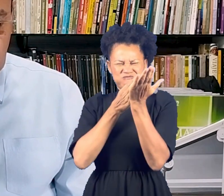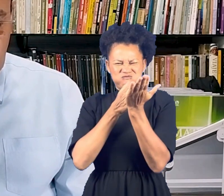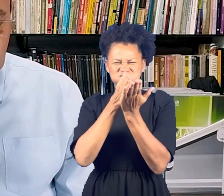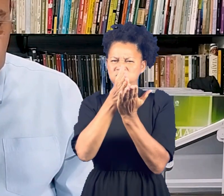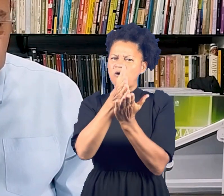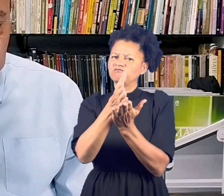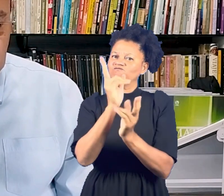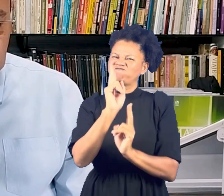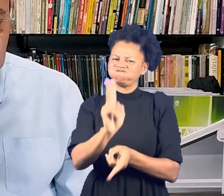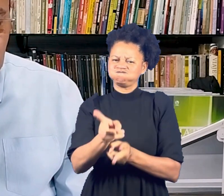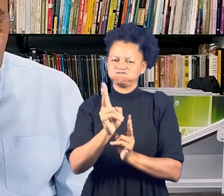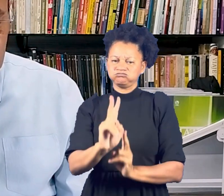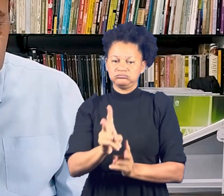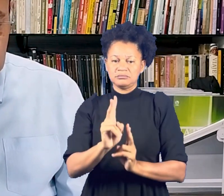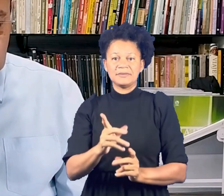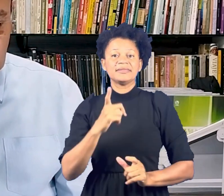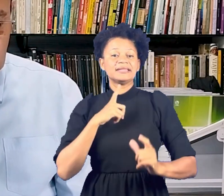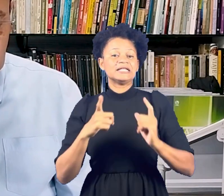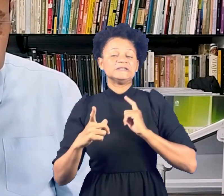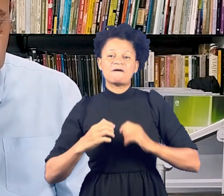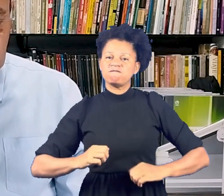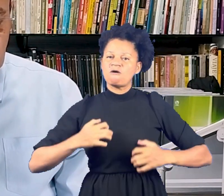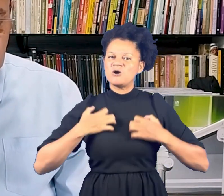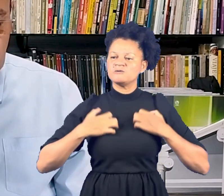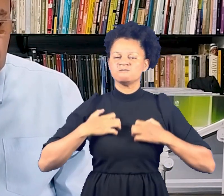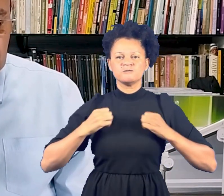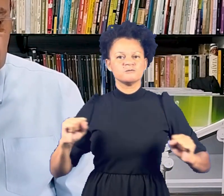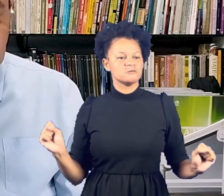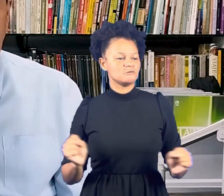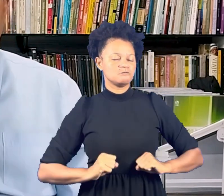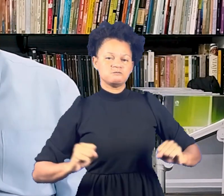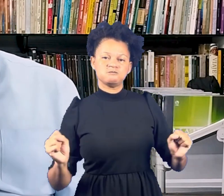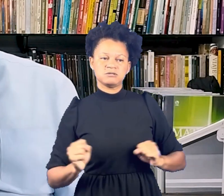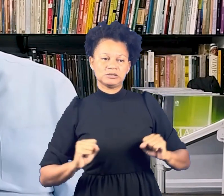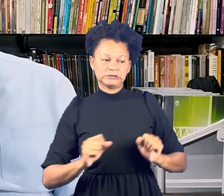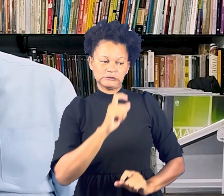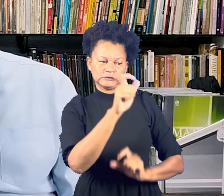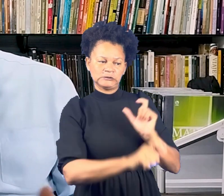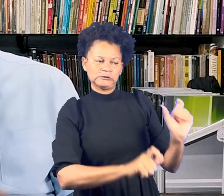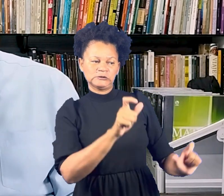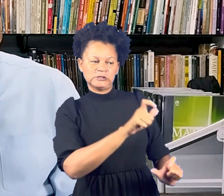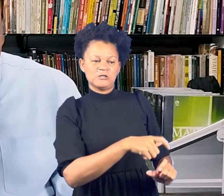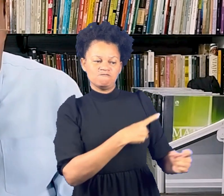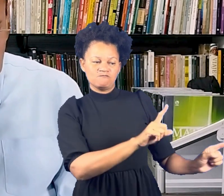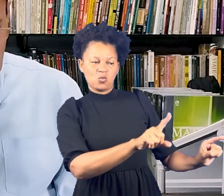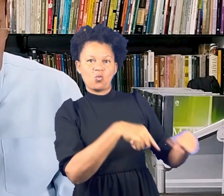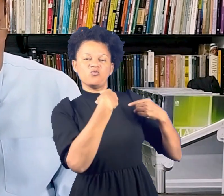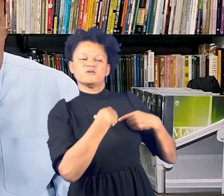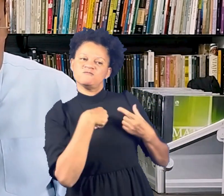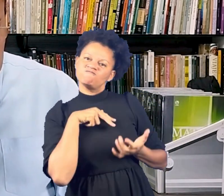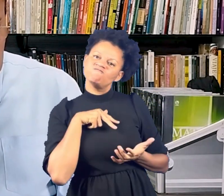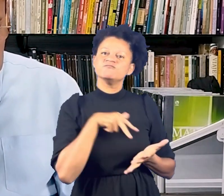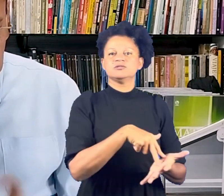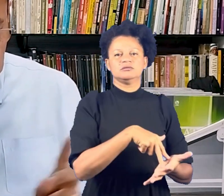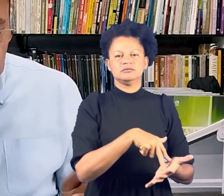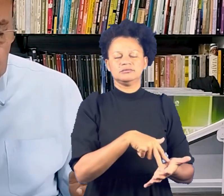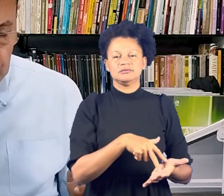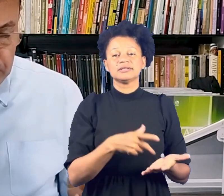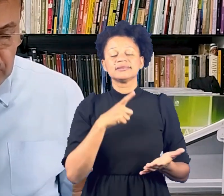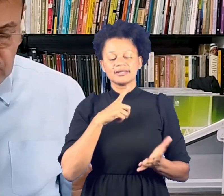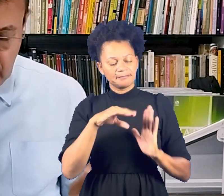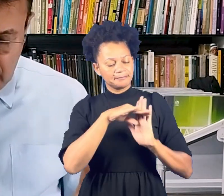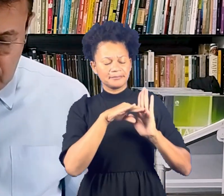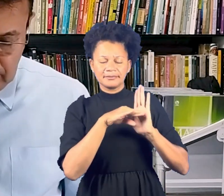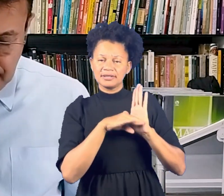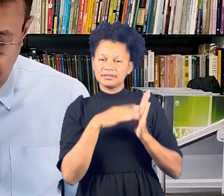seu testemunho cristão, mesmo diante da fúria dos seus opositores. Também no